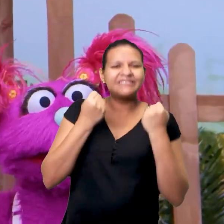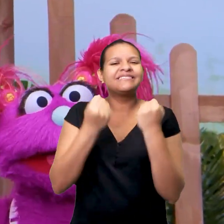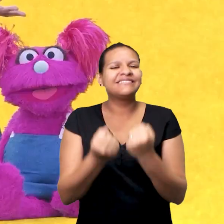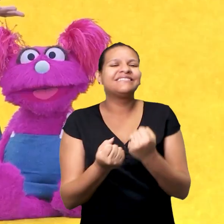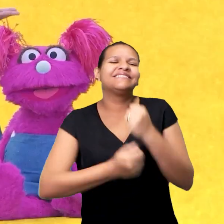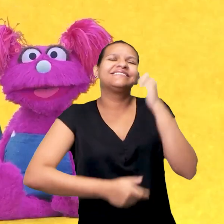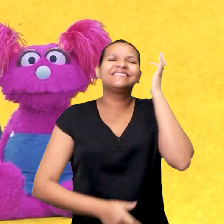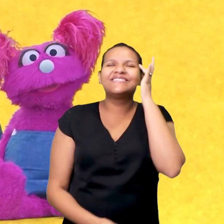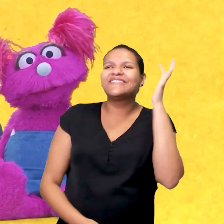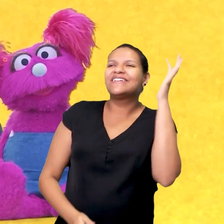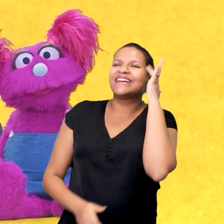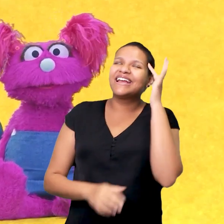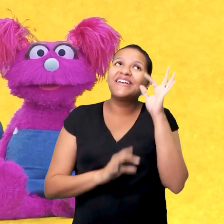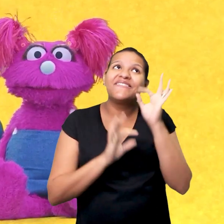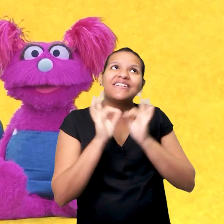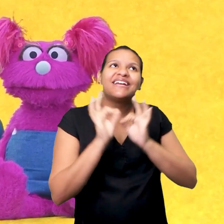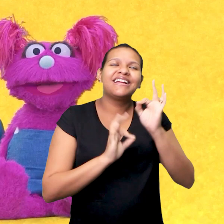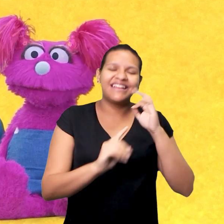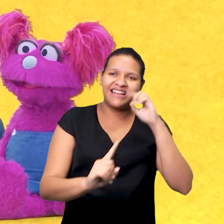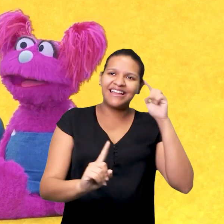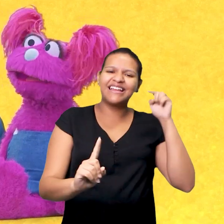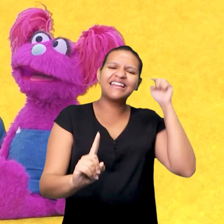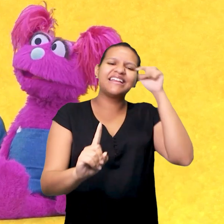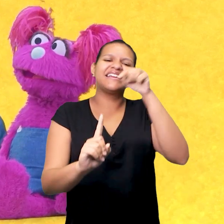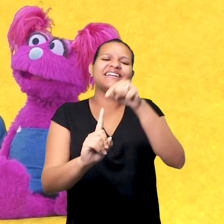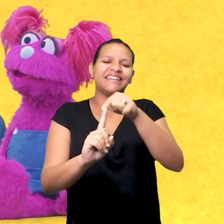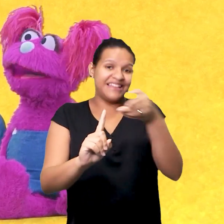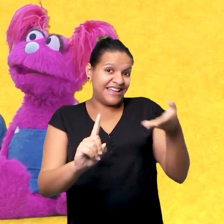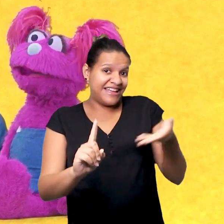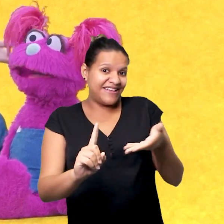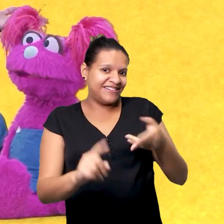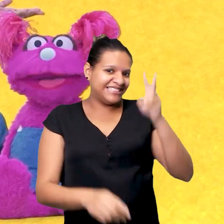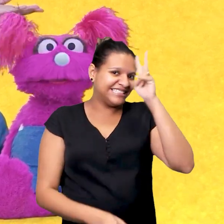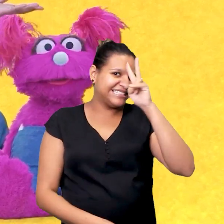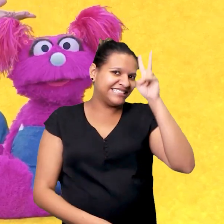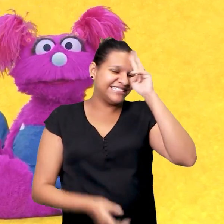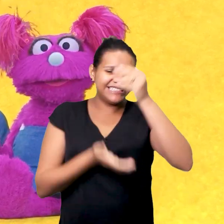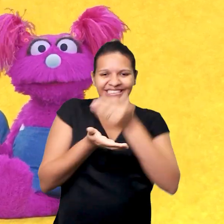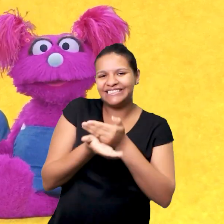plantar. E Grover estão ao lado de Niara, uma mulher negra de cabelos pretos.